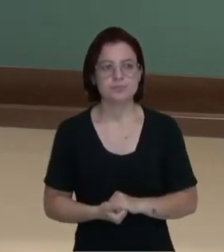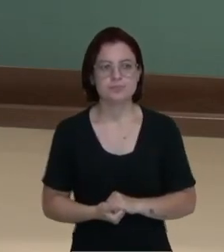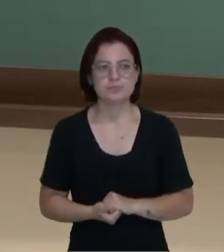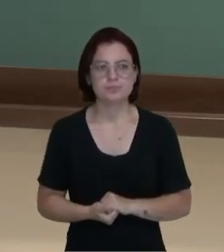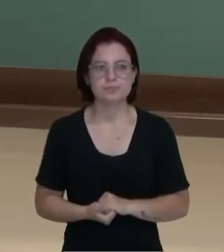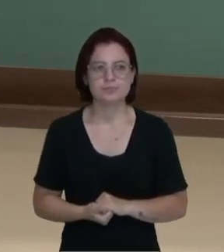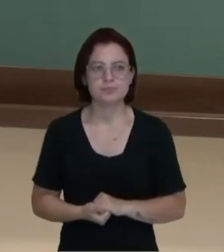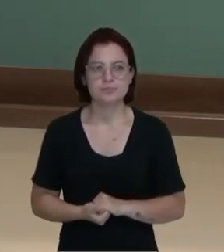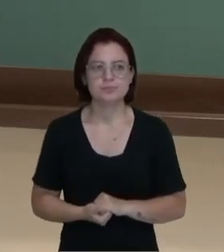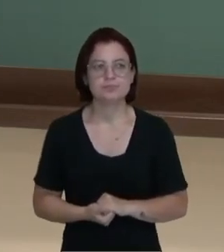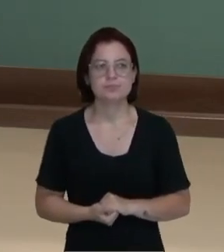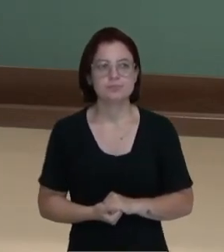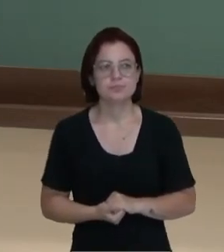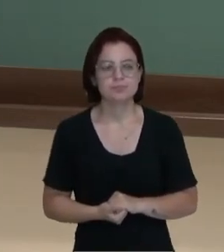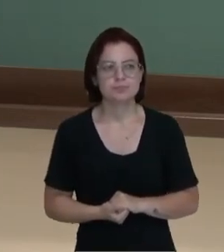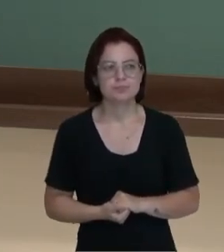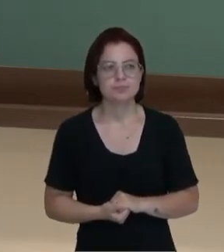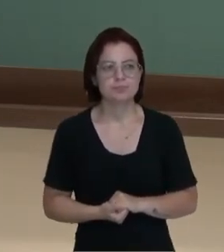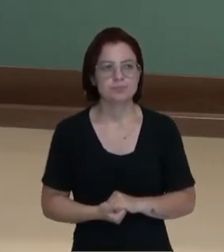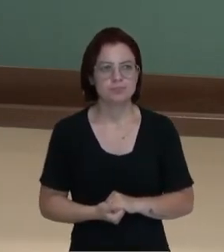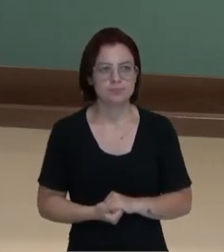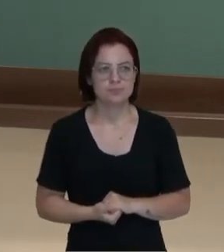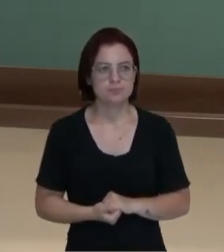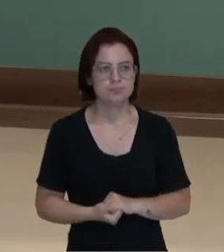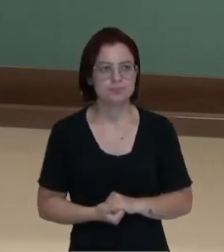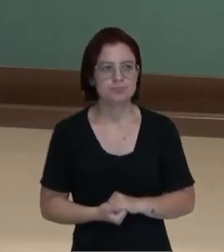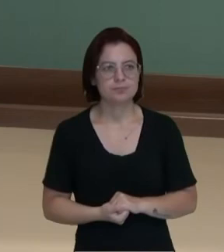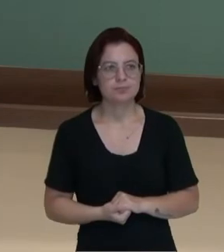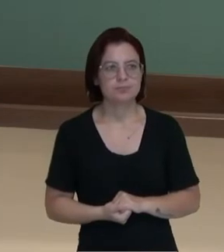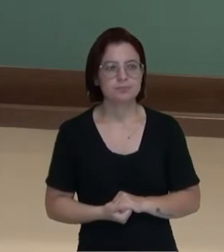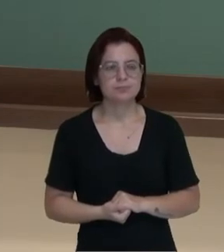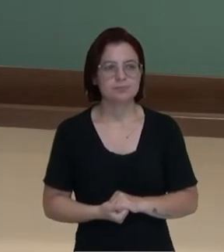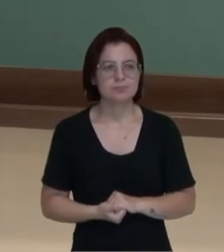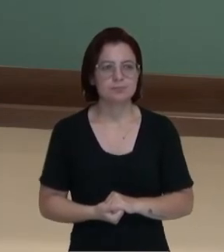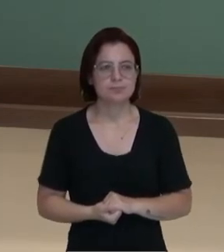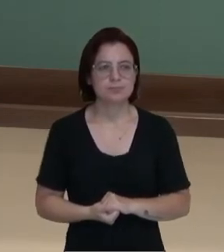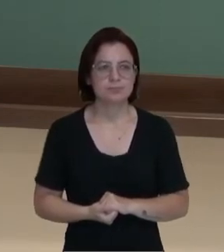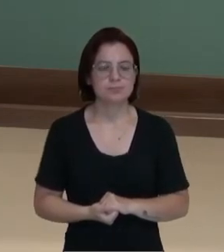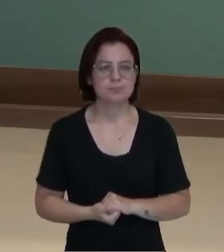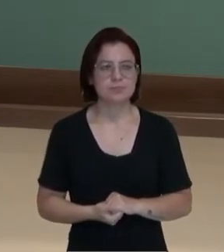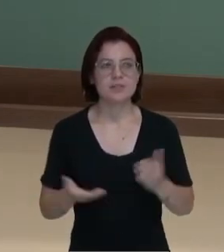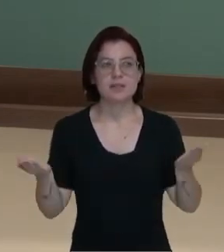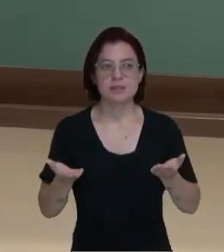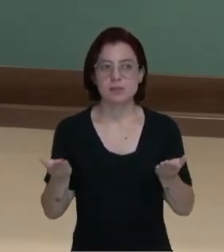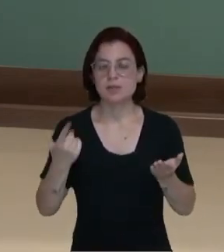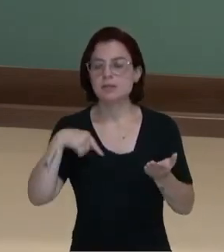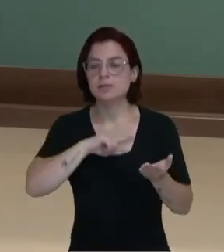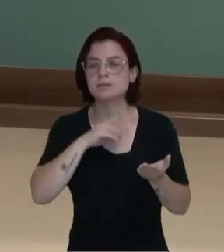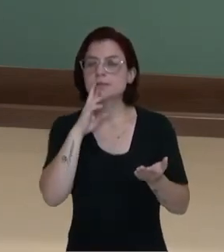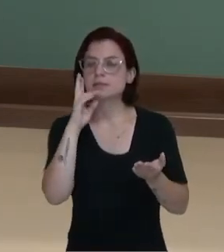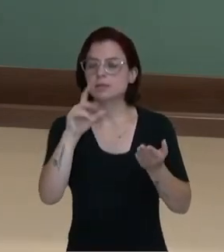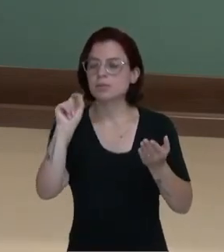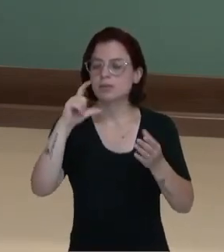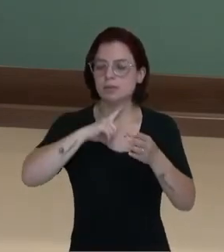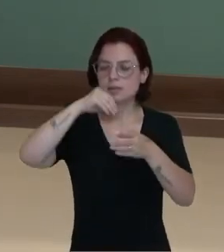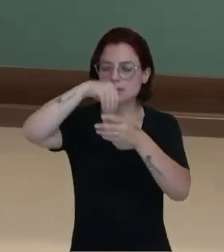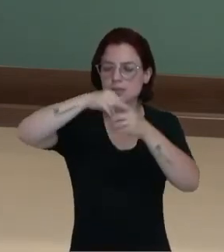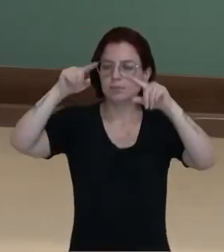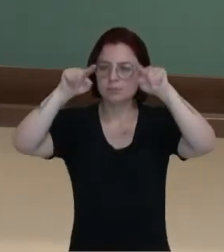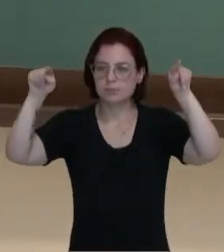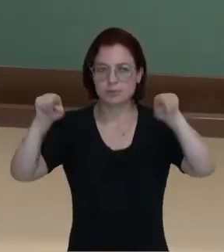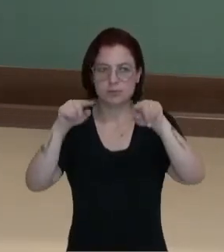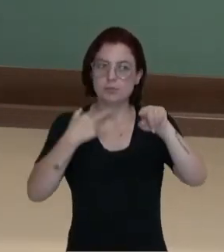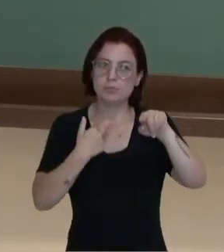3, 2, fecha colchetes, menos 1, fecha chaves. Bom, agora eu preciso resolver o que está dentro dos colchetes. Só não